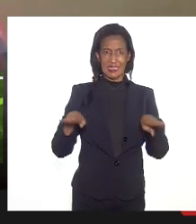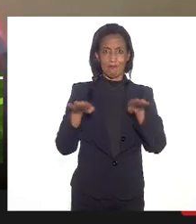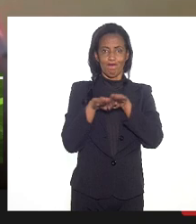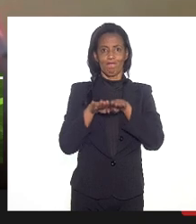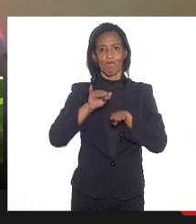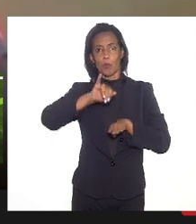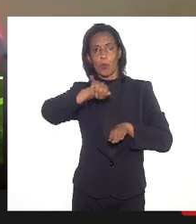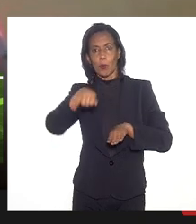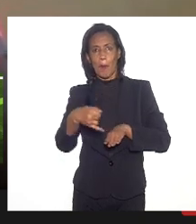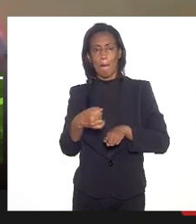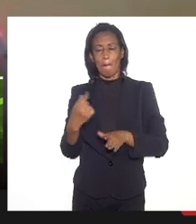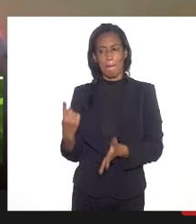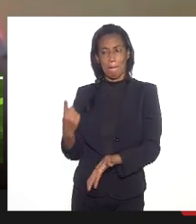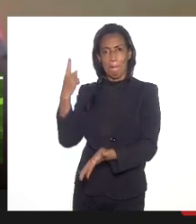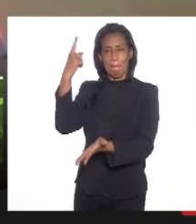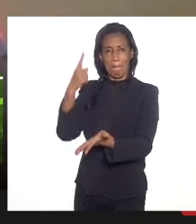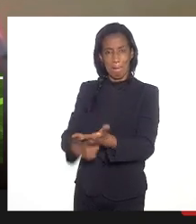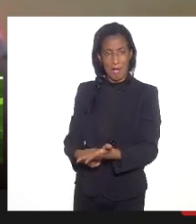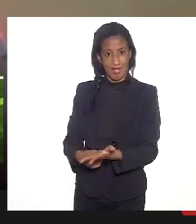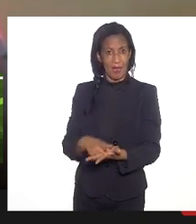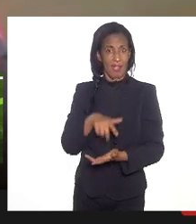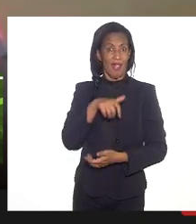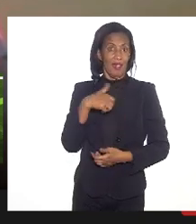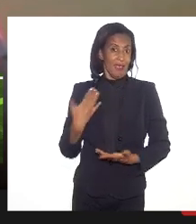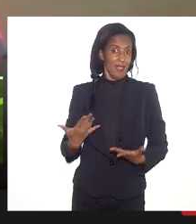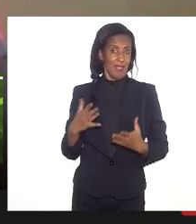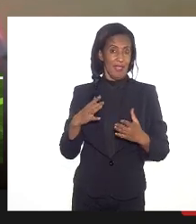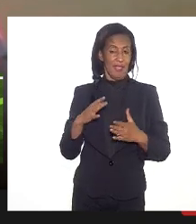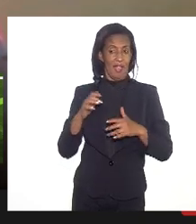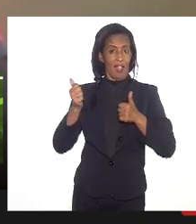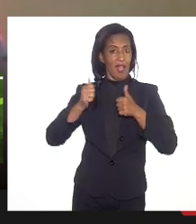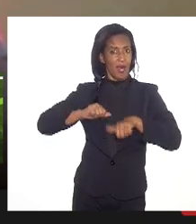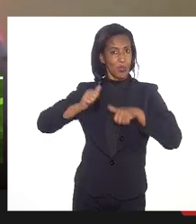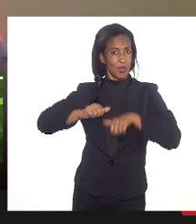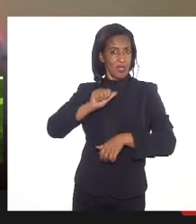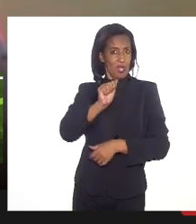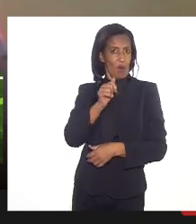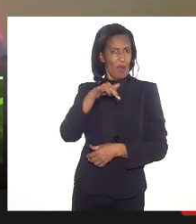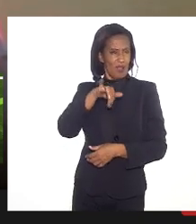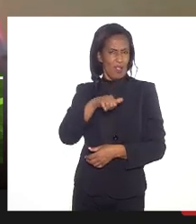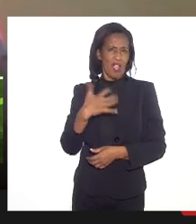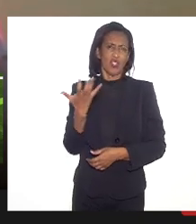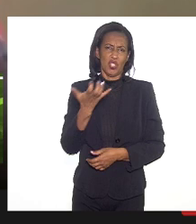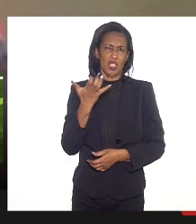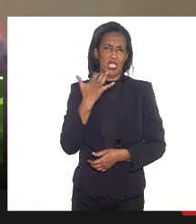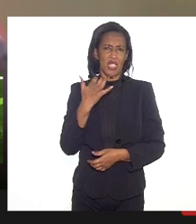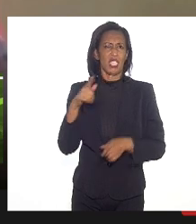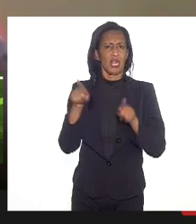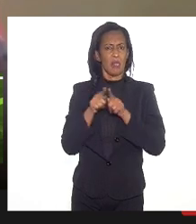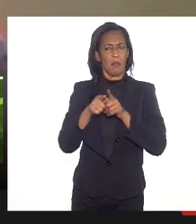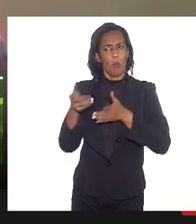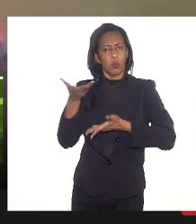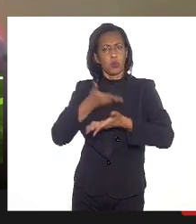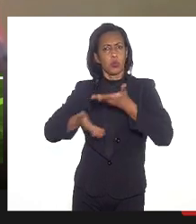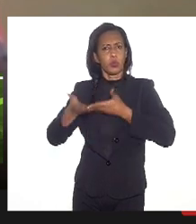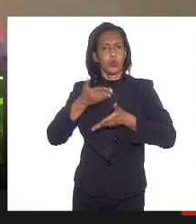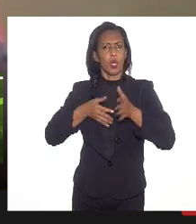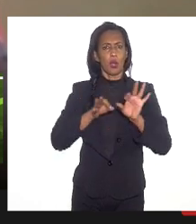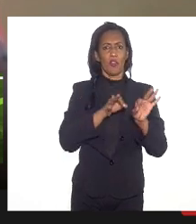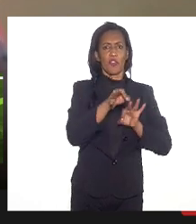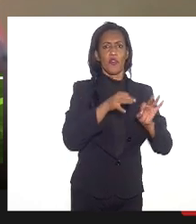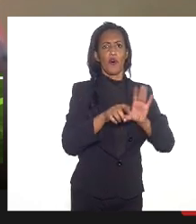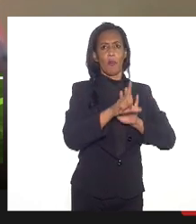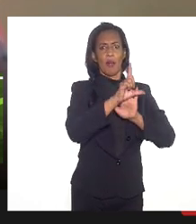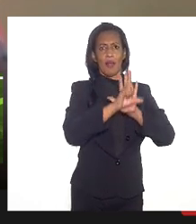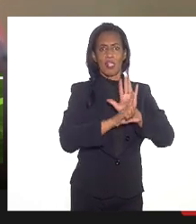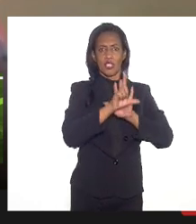oportuno demarcar que a Aquilerge gostaria de sempre ser consultada sobre medidas legislativas que